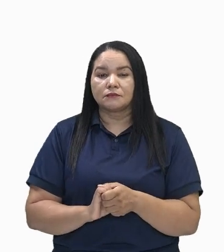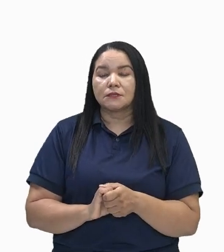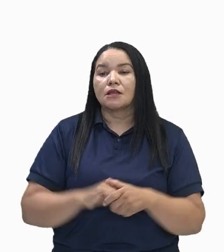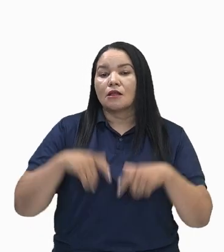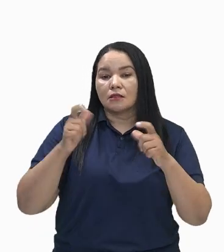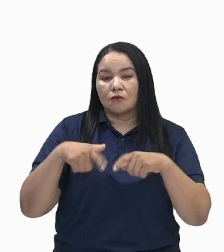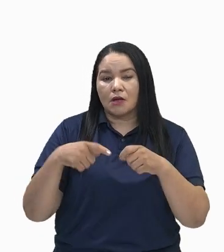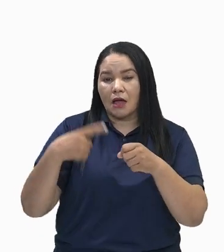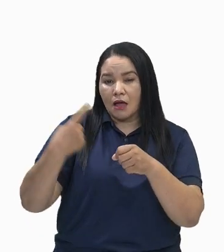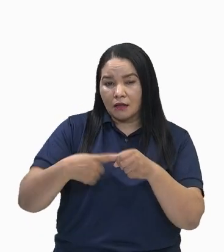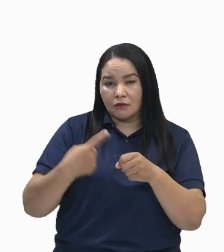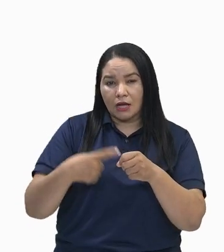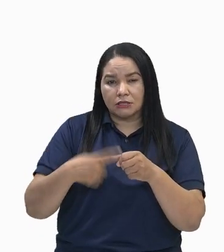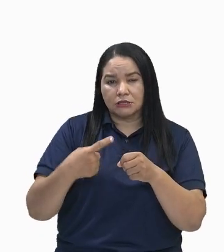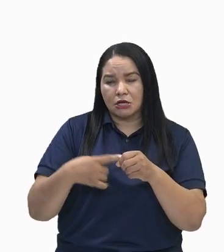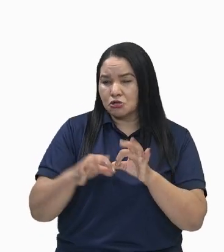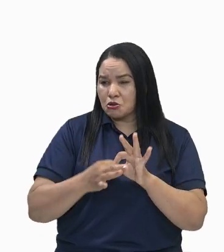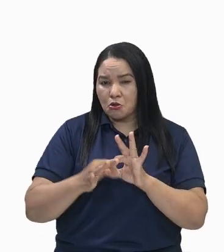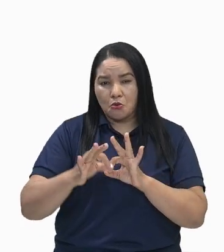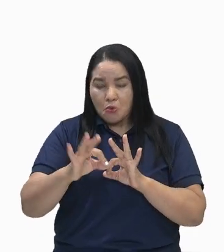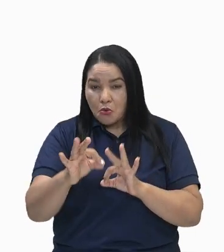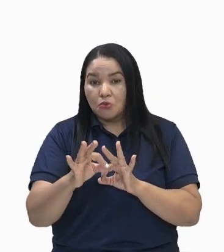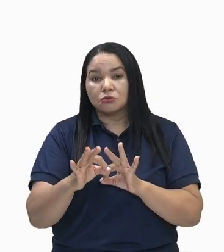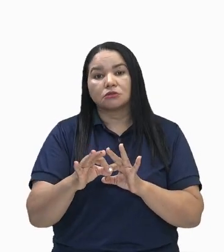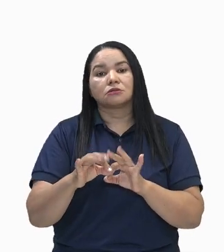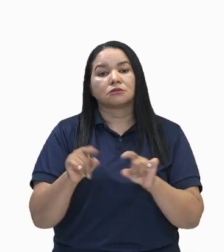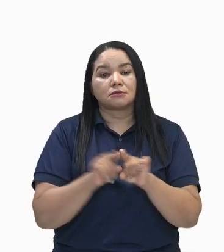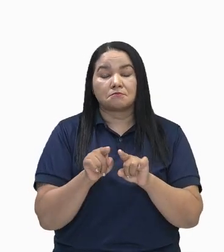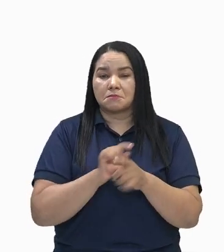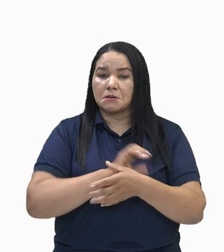remotas. Aí vem as parcerias, né, com